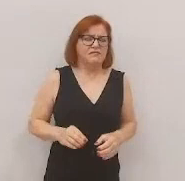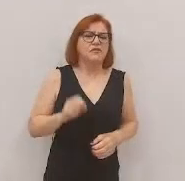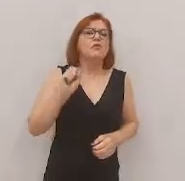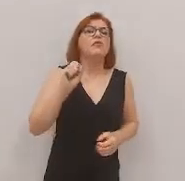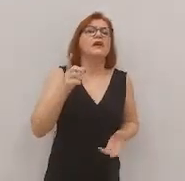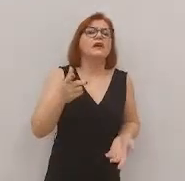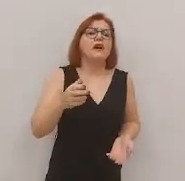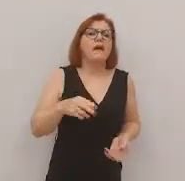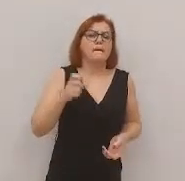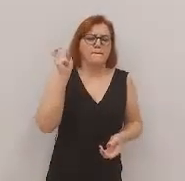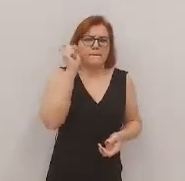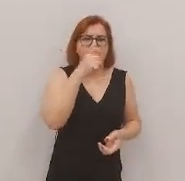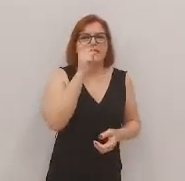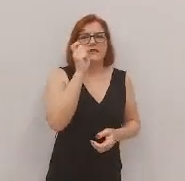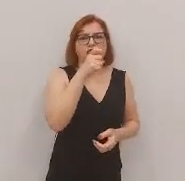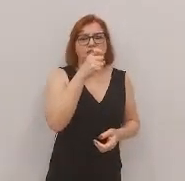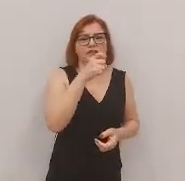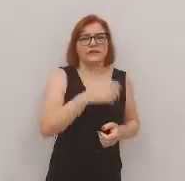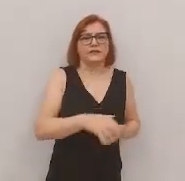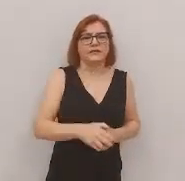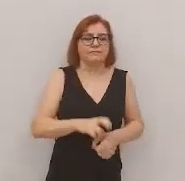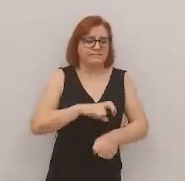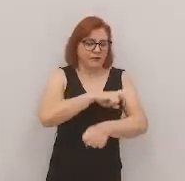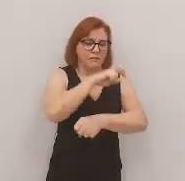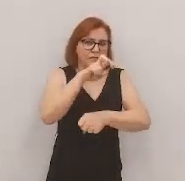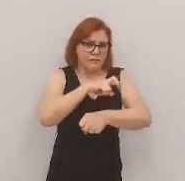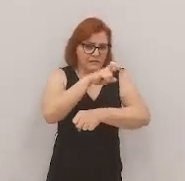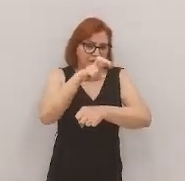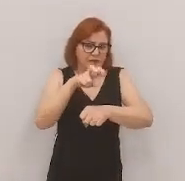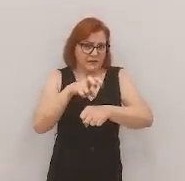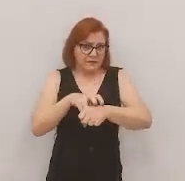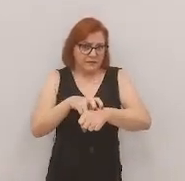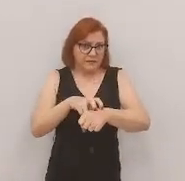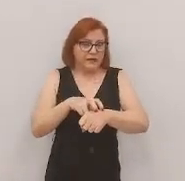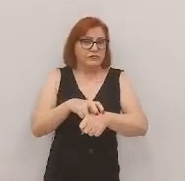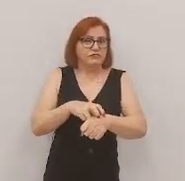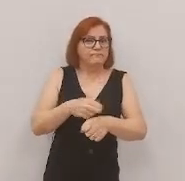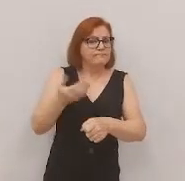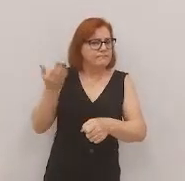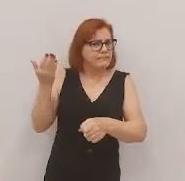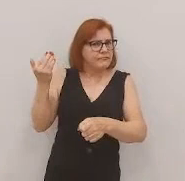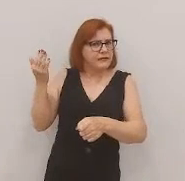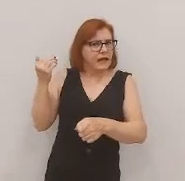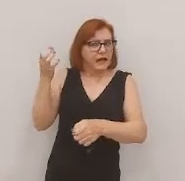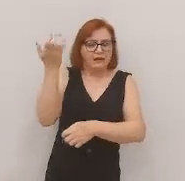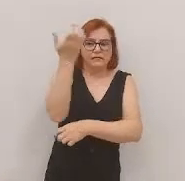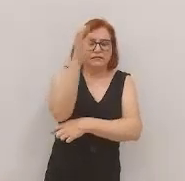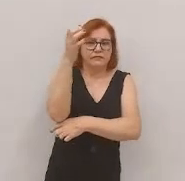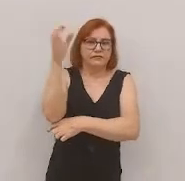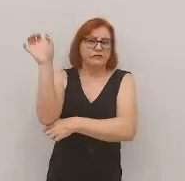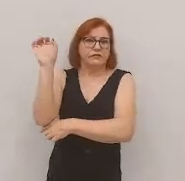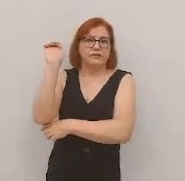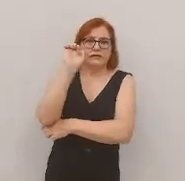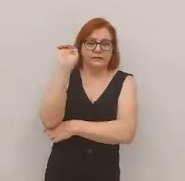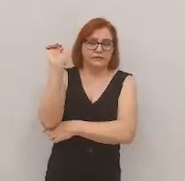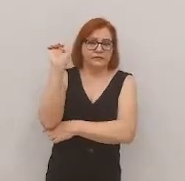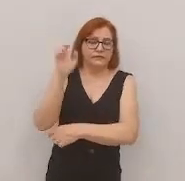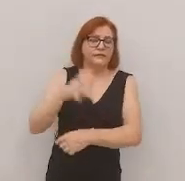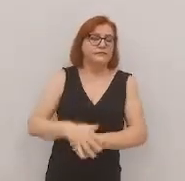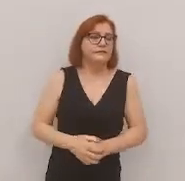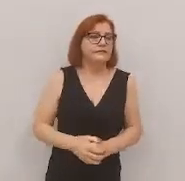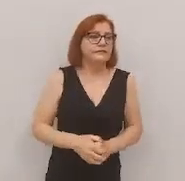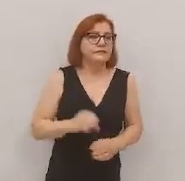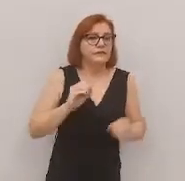Assim era o que essa serpente lá no Jardim do Éden.